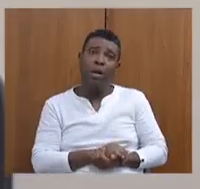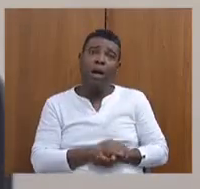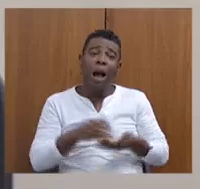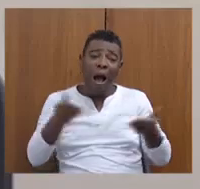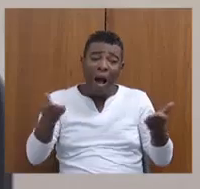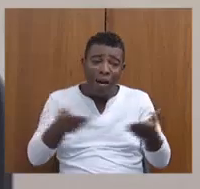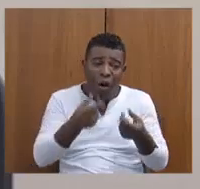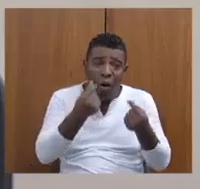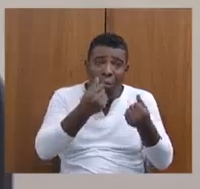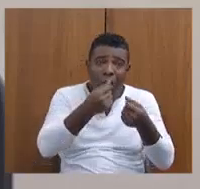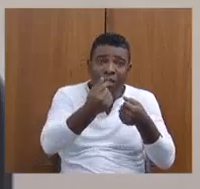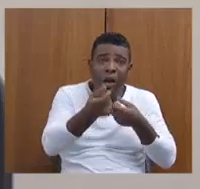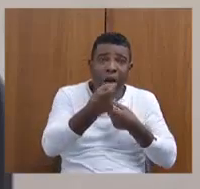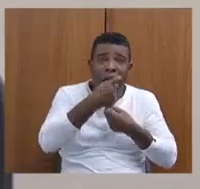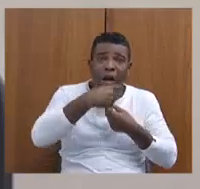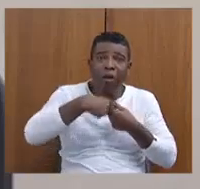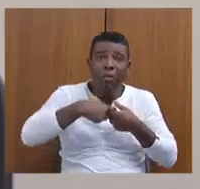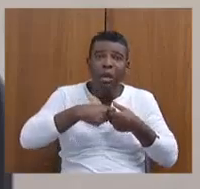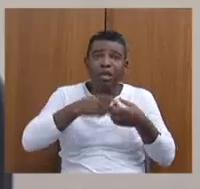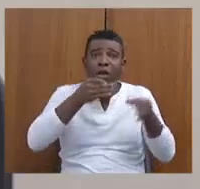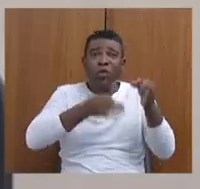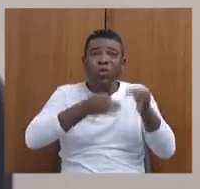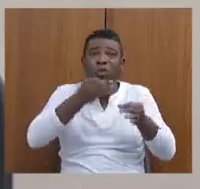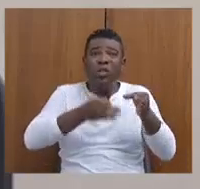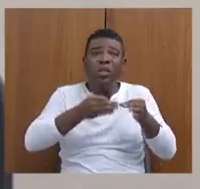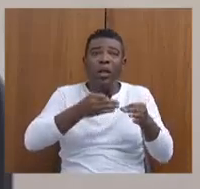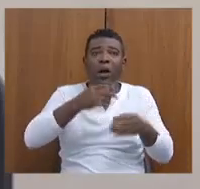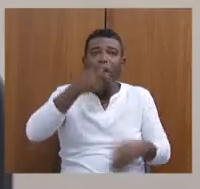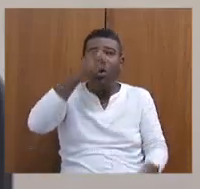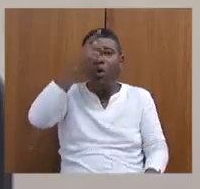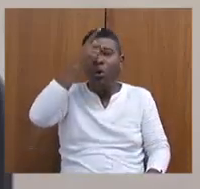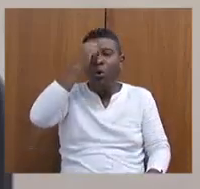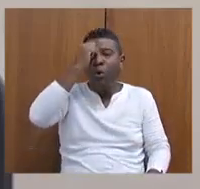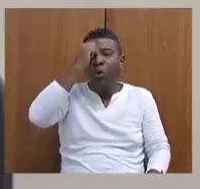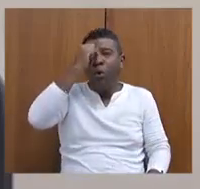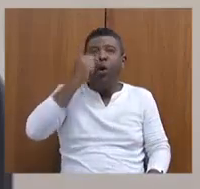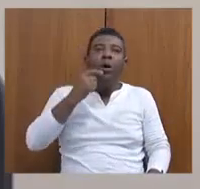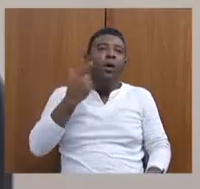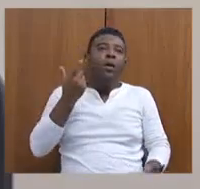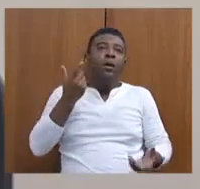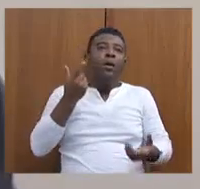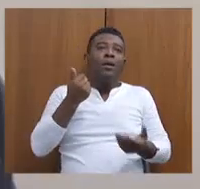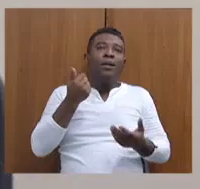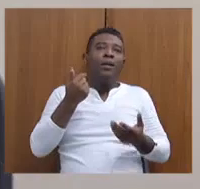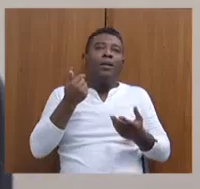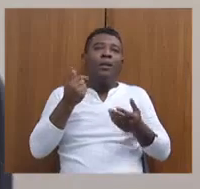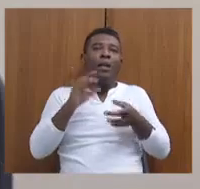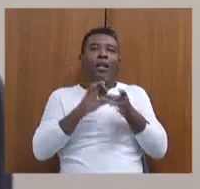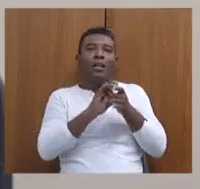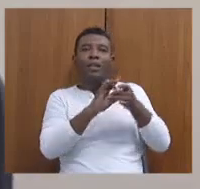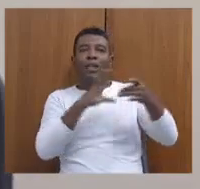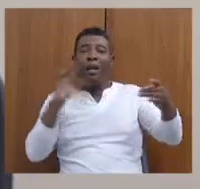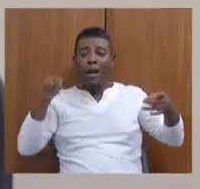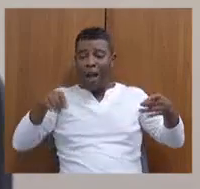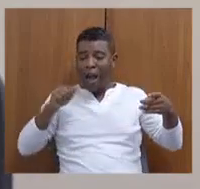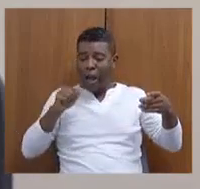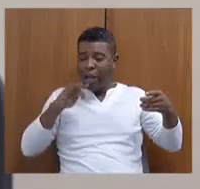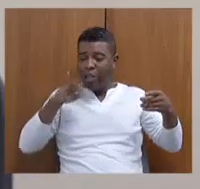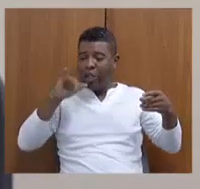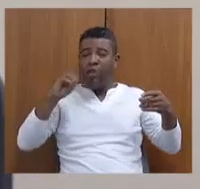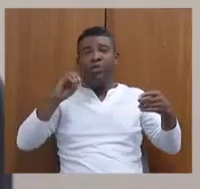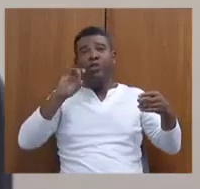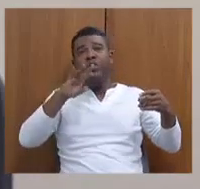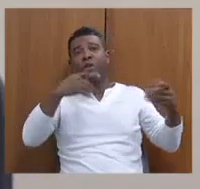judicial Ainda bem que saímos Ainda bem que desestatizamos esse ativo que só deu problema para